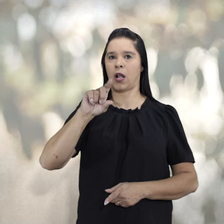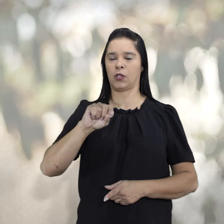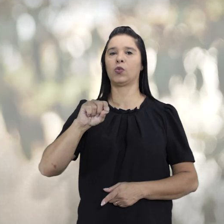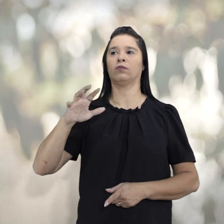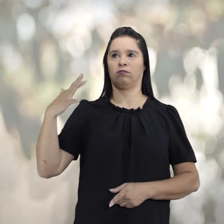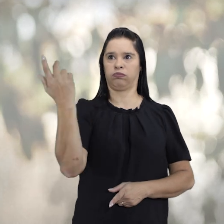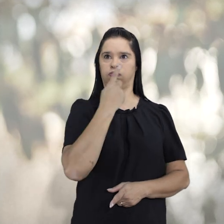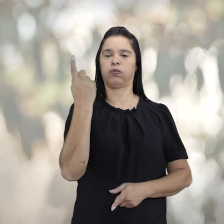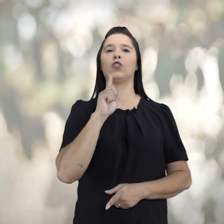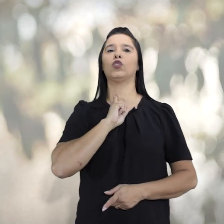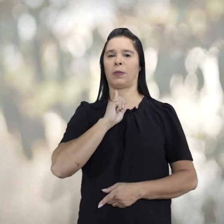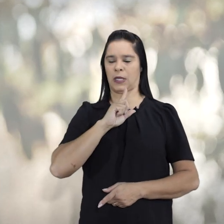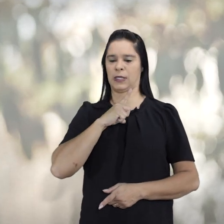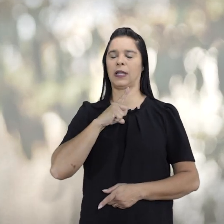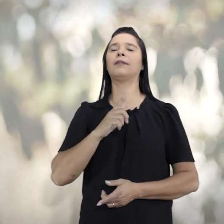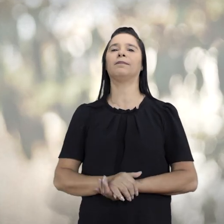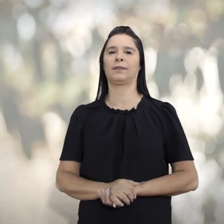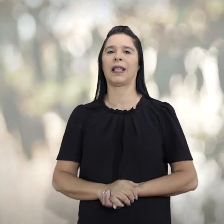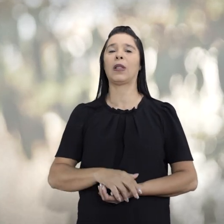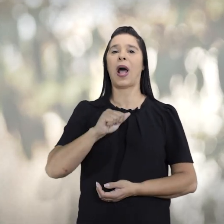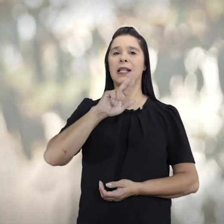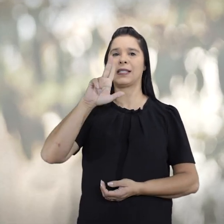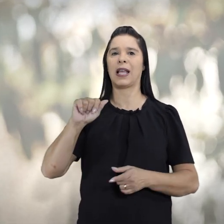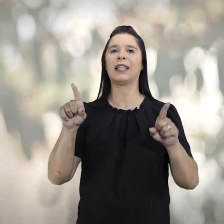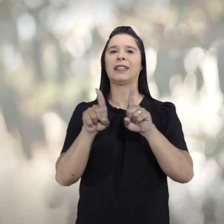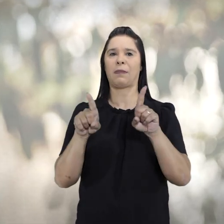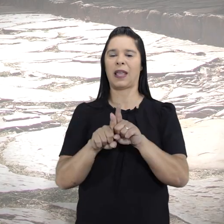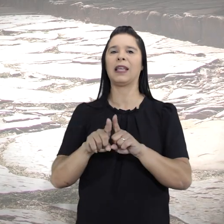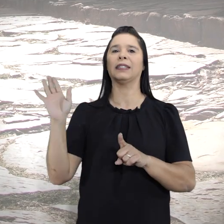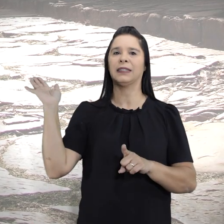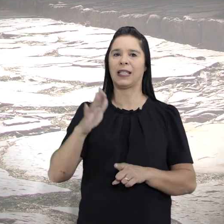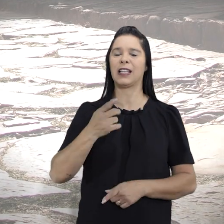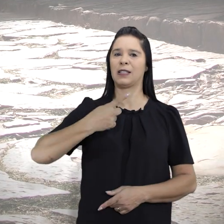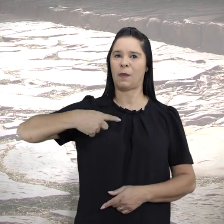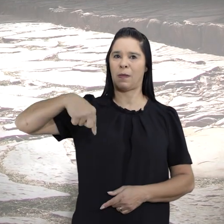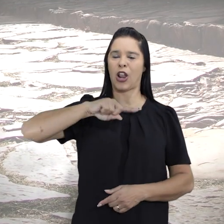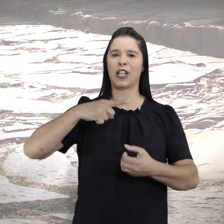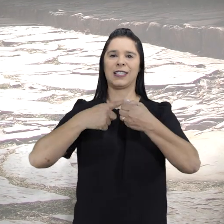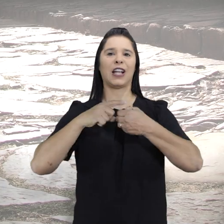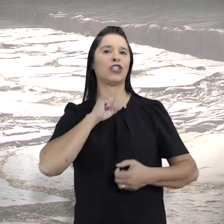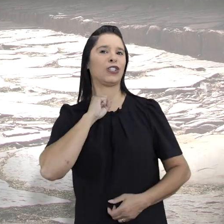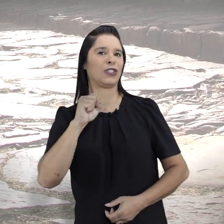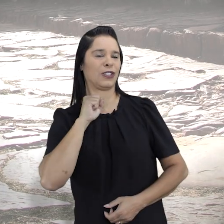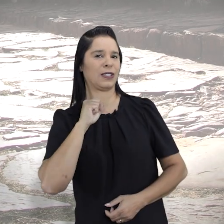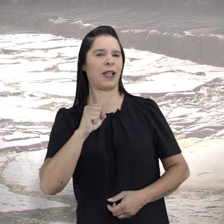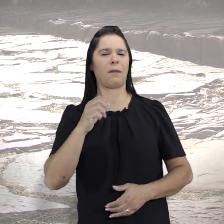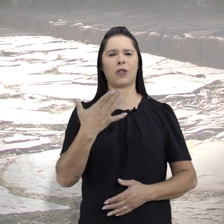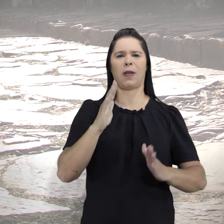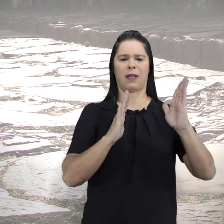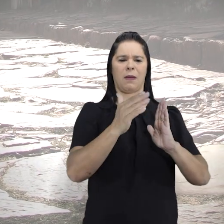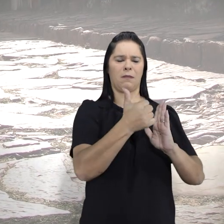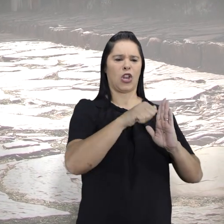da nossa Minas Gerais. E entre elas a serra vai também trazer aqui para a cidade de Tiradentes, né, da década de